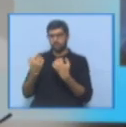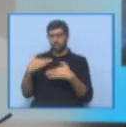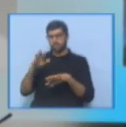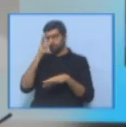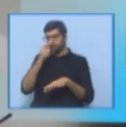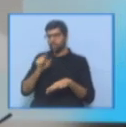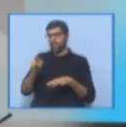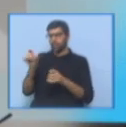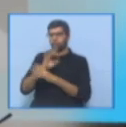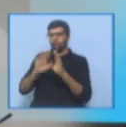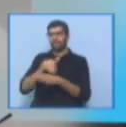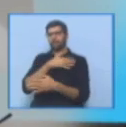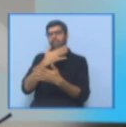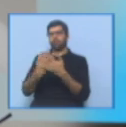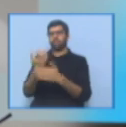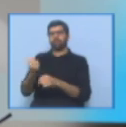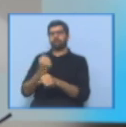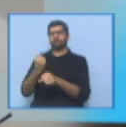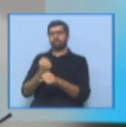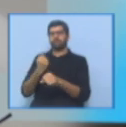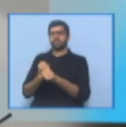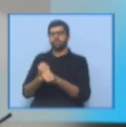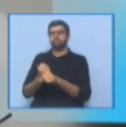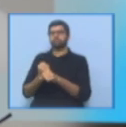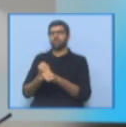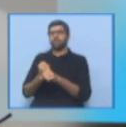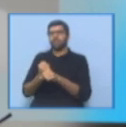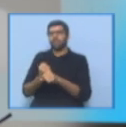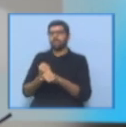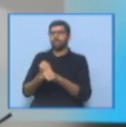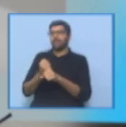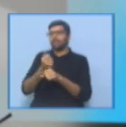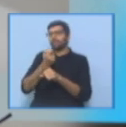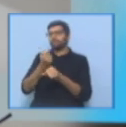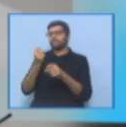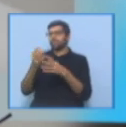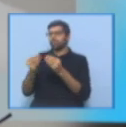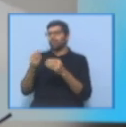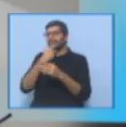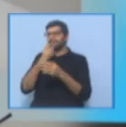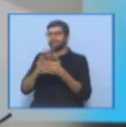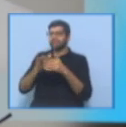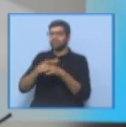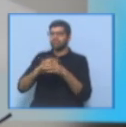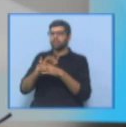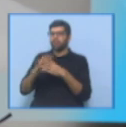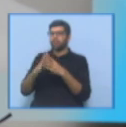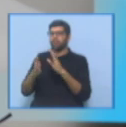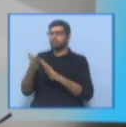infelizmente a Europa o que tem feito é só tratar de situações de emergência quando trata. Essa tal política de